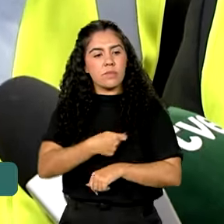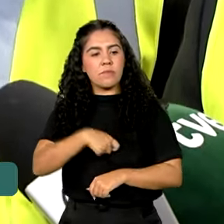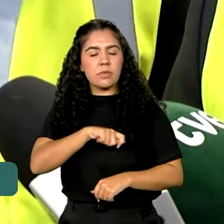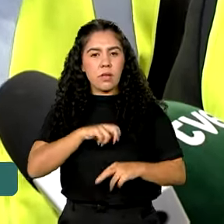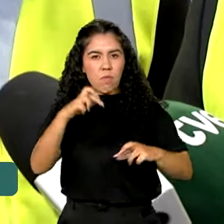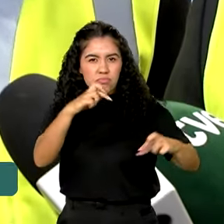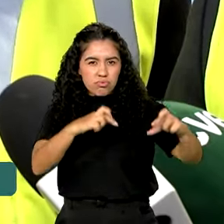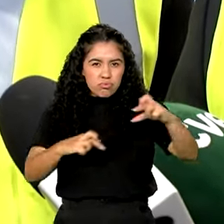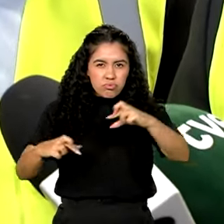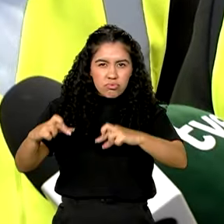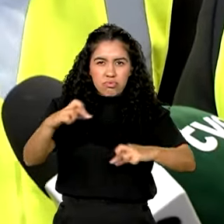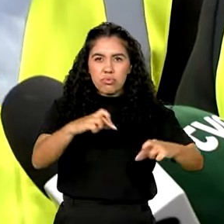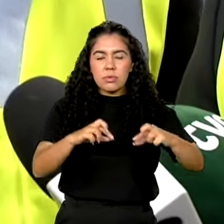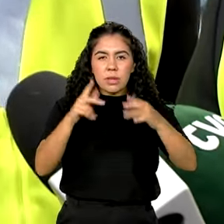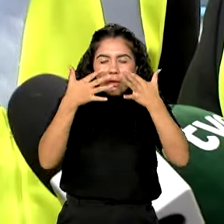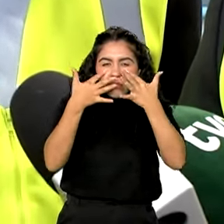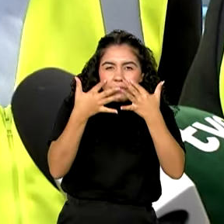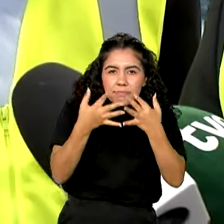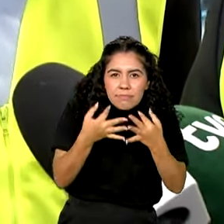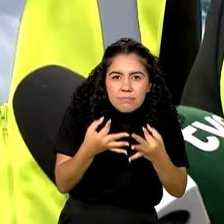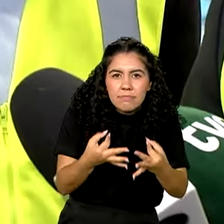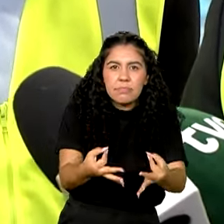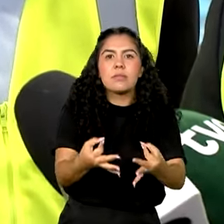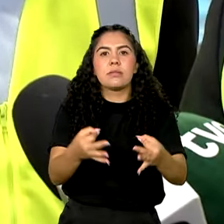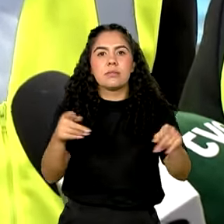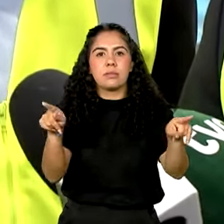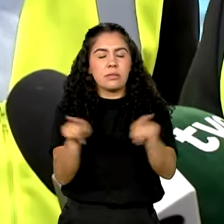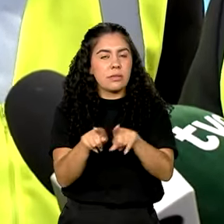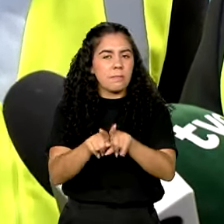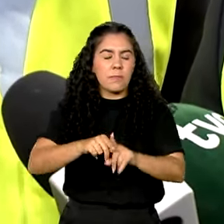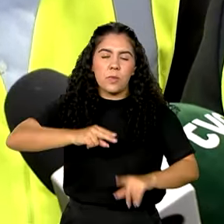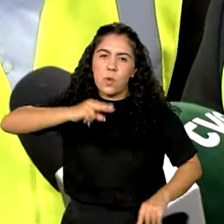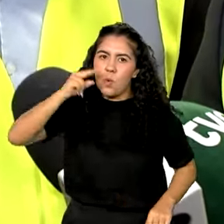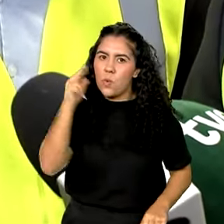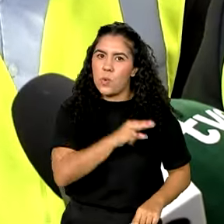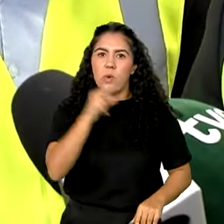tratando com muito carinho e com a urgência que o Estado merece.